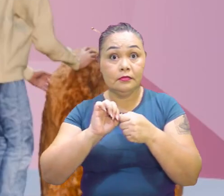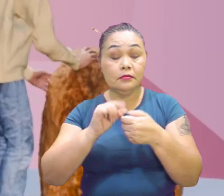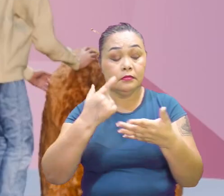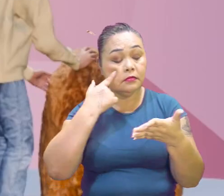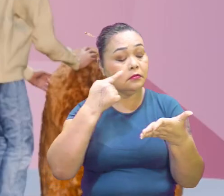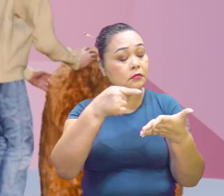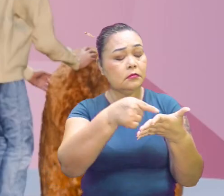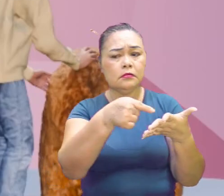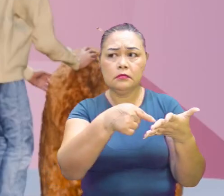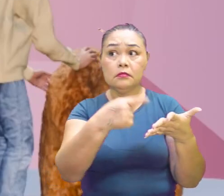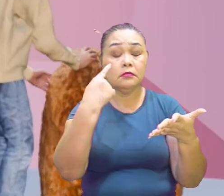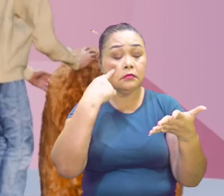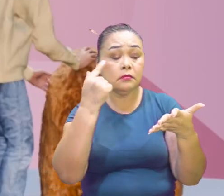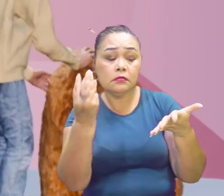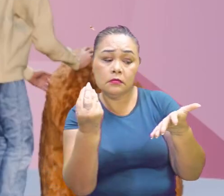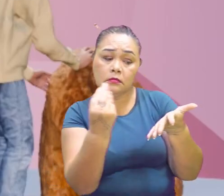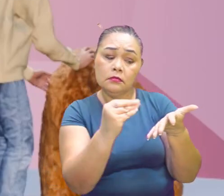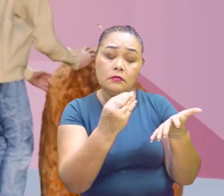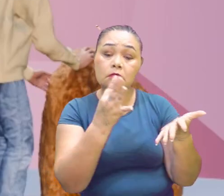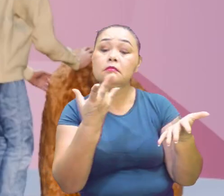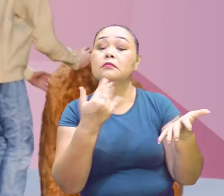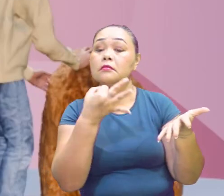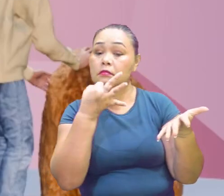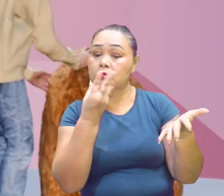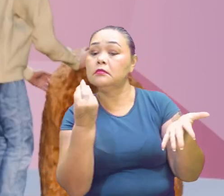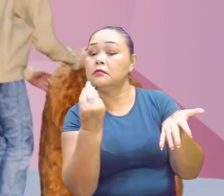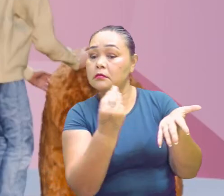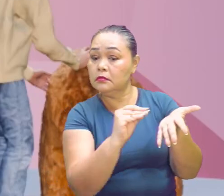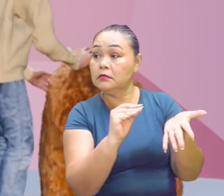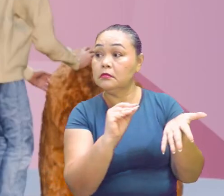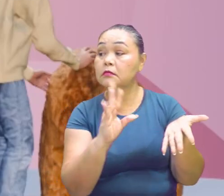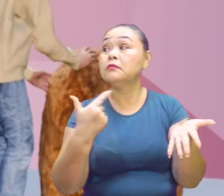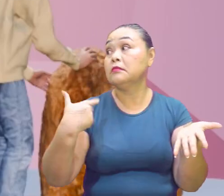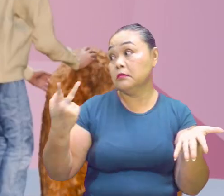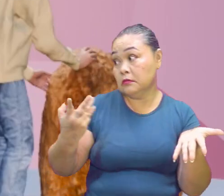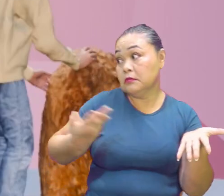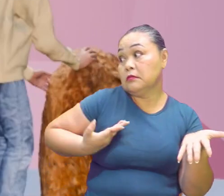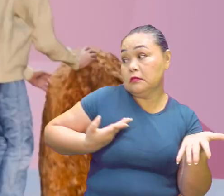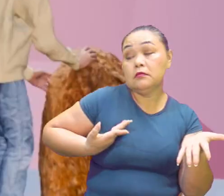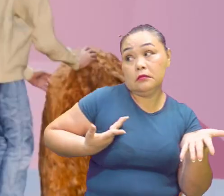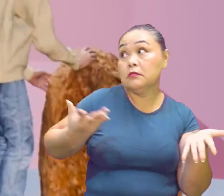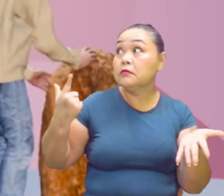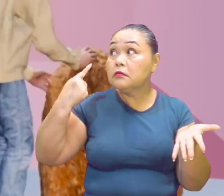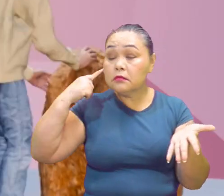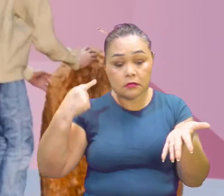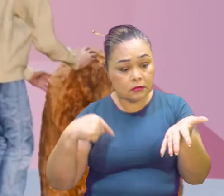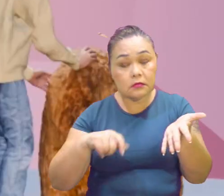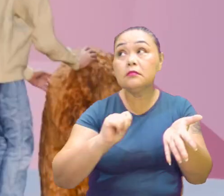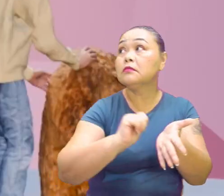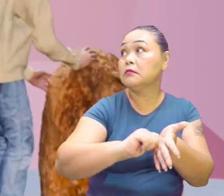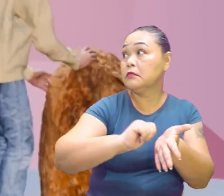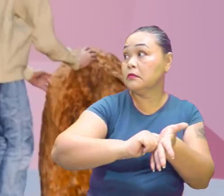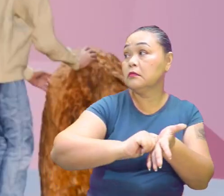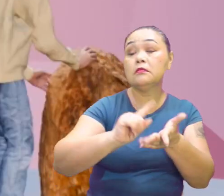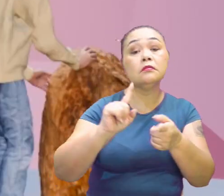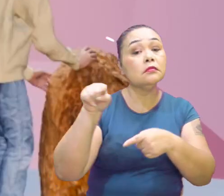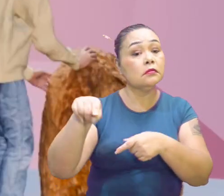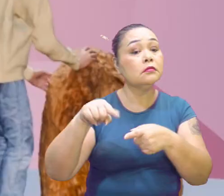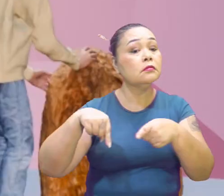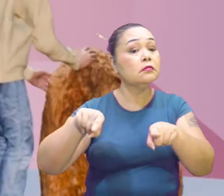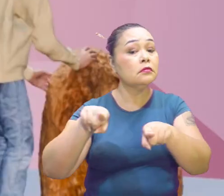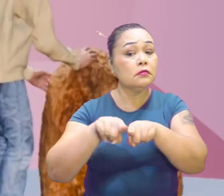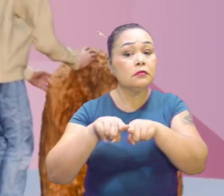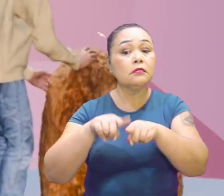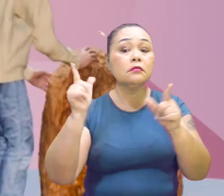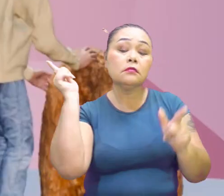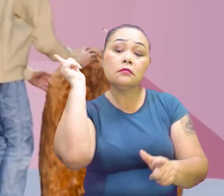vai observar isso aqui, você vai colocar o seu ponto de vista, vai ouvir o teu colega e aí fazer citações. Então, desta